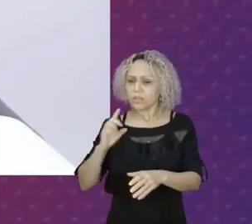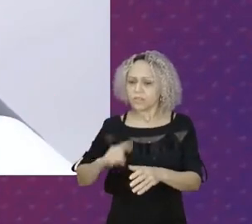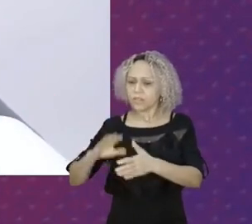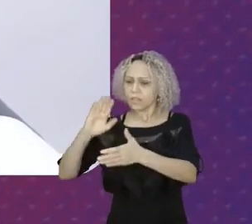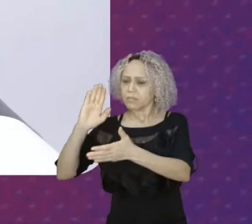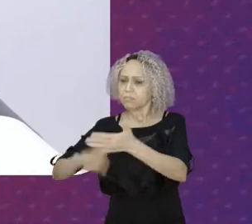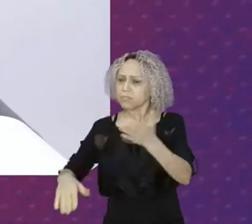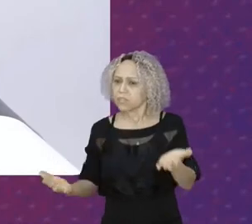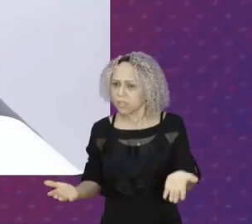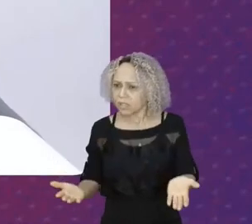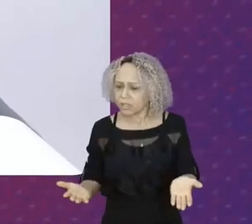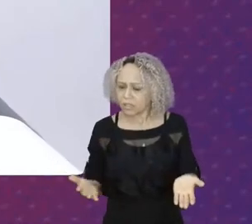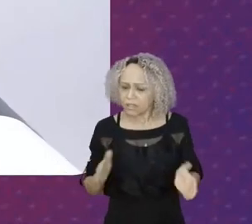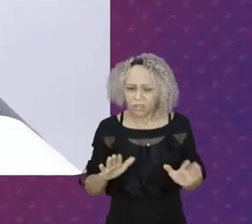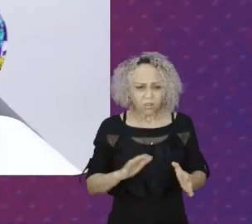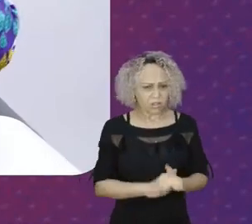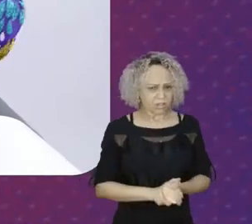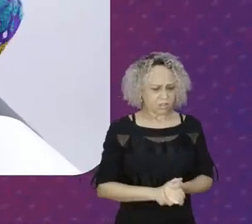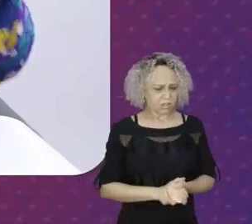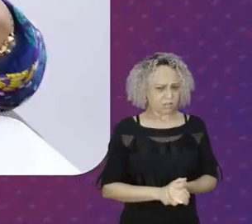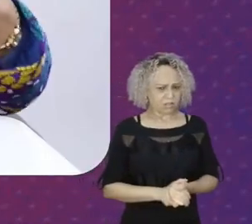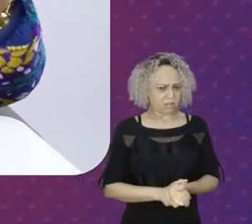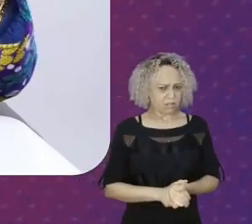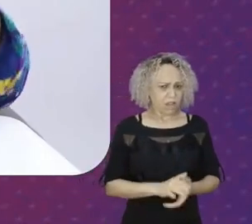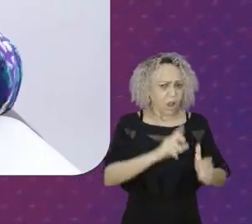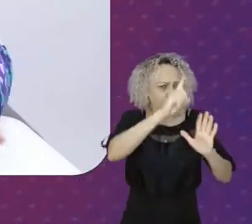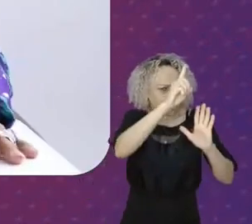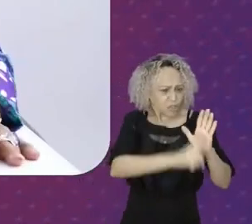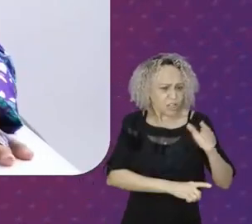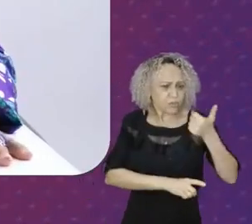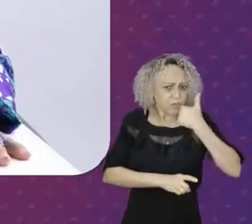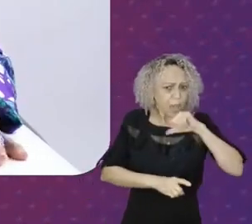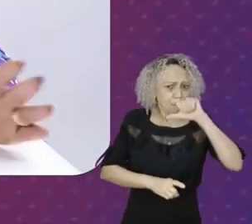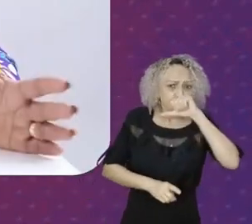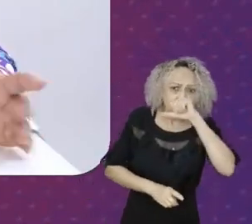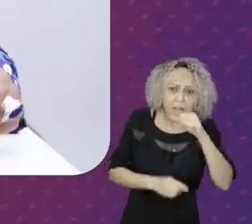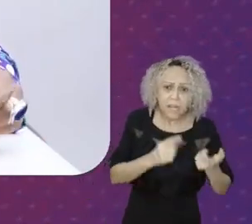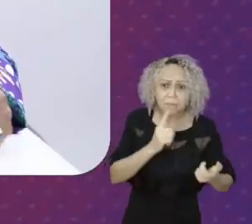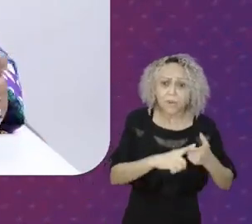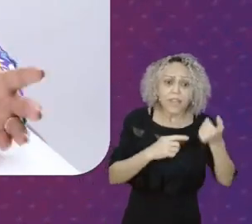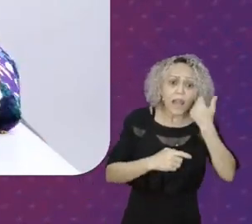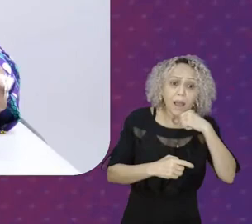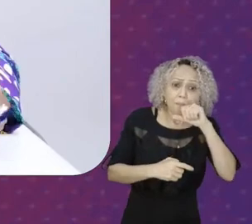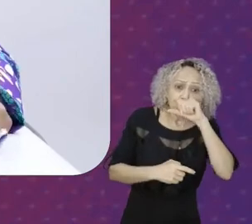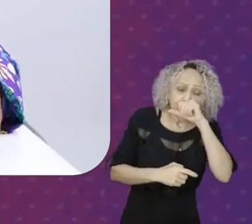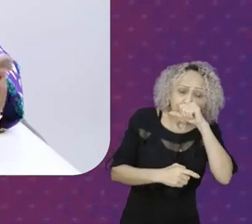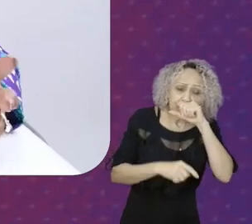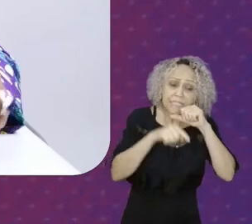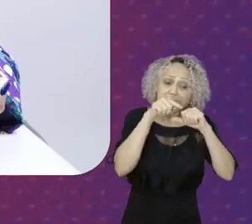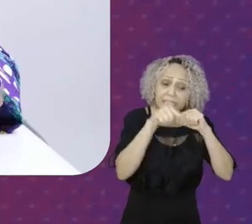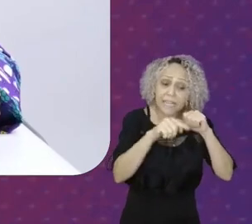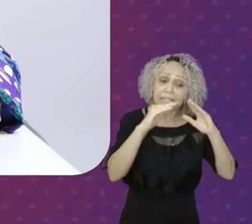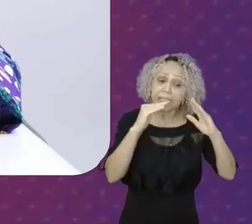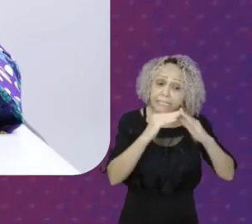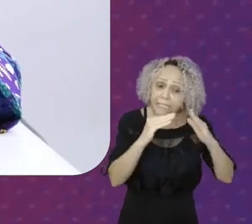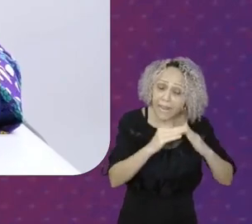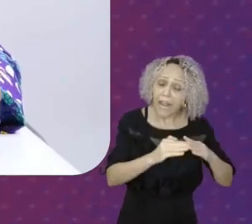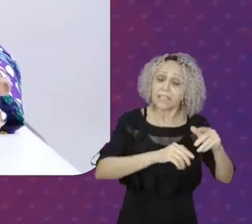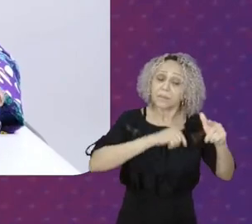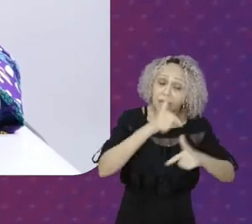mas sobretudo o direito da mãe se preparar e ir para o mundo do trabalho, né? Aí a pouco o filho perde